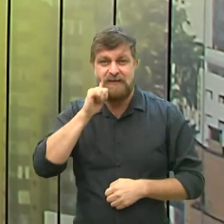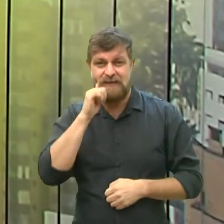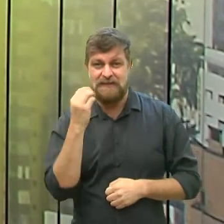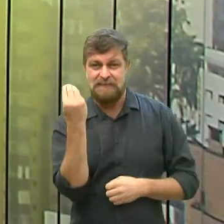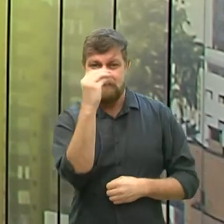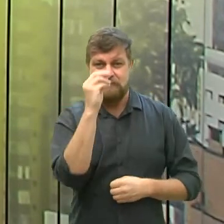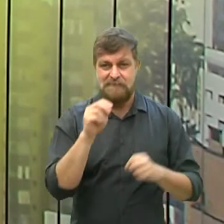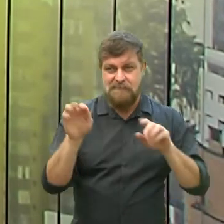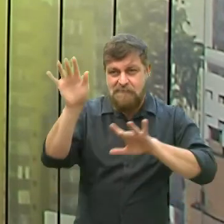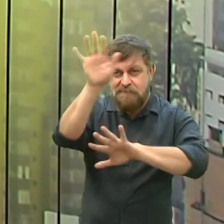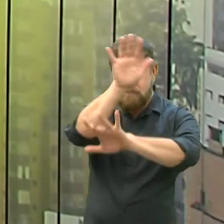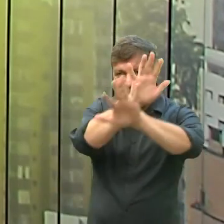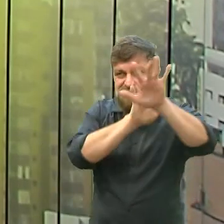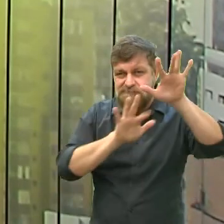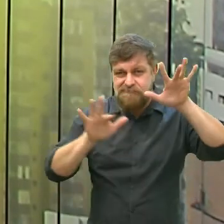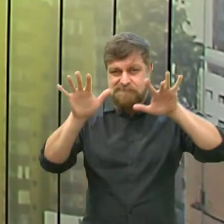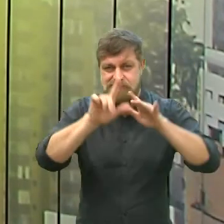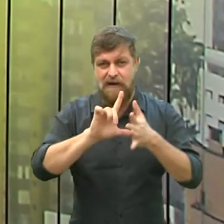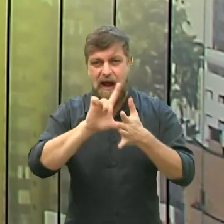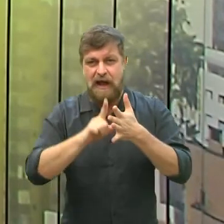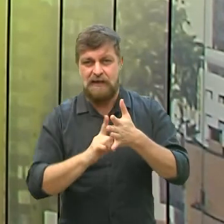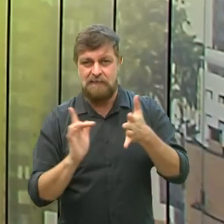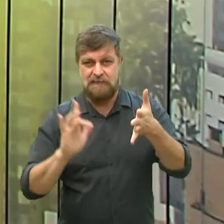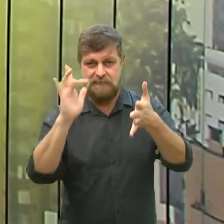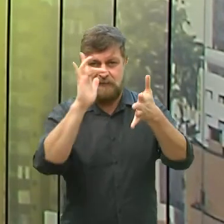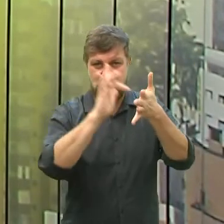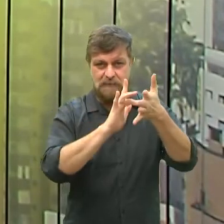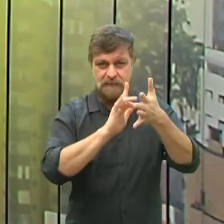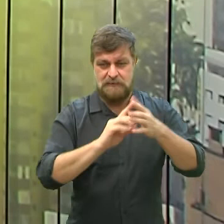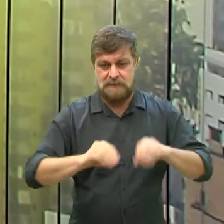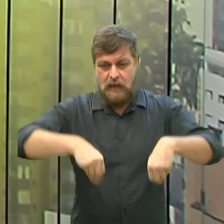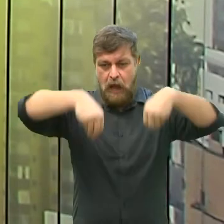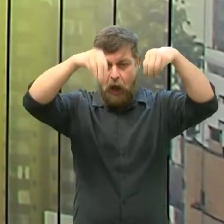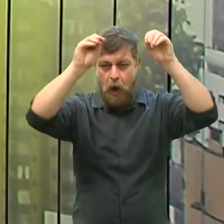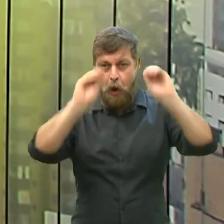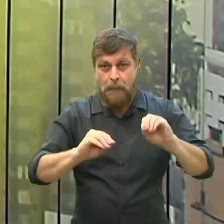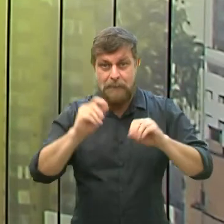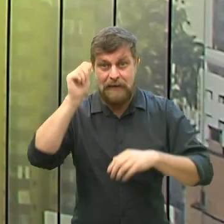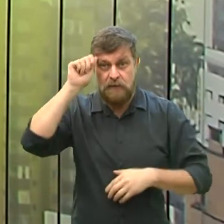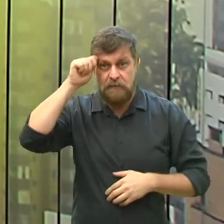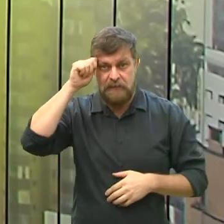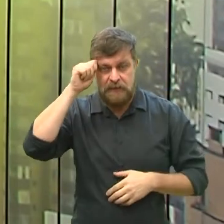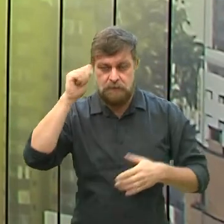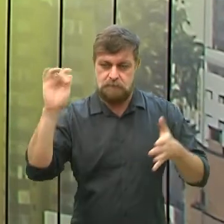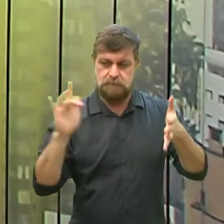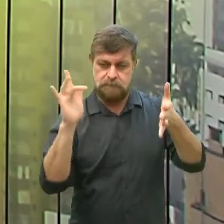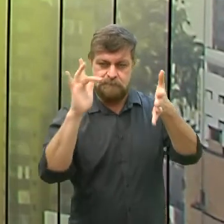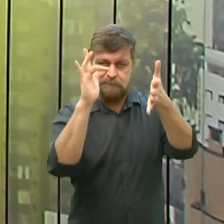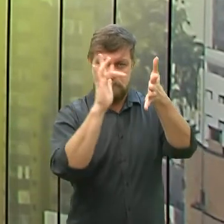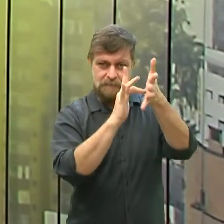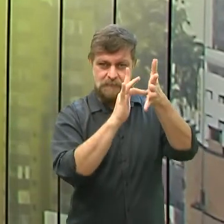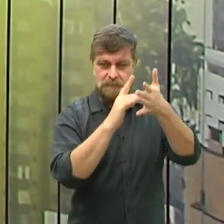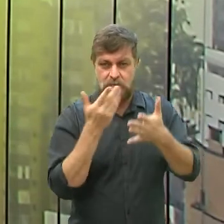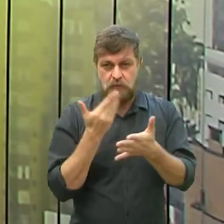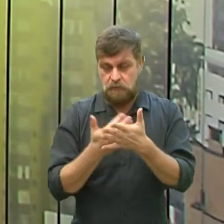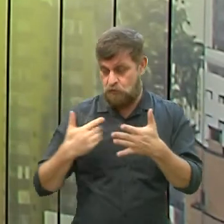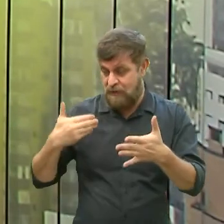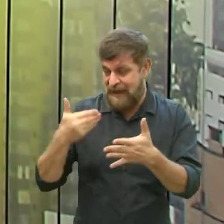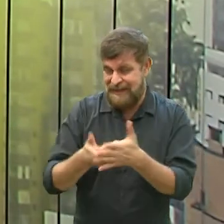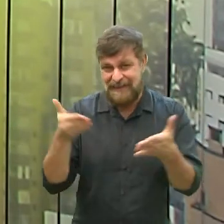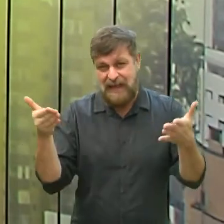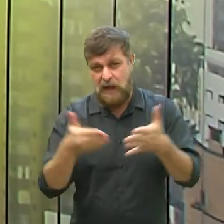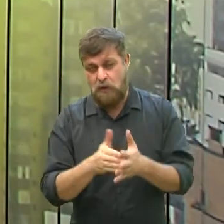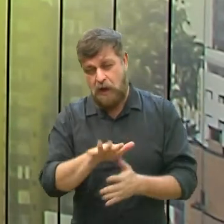E, por fim, os insetos são cobertos com pano preto para que eles repousem ali. Até o momento, os estudos indicam que